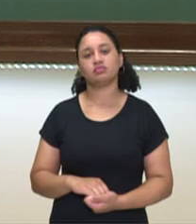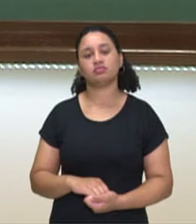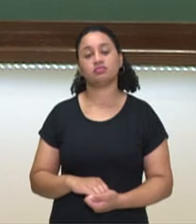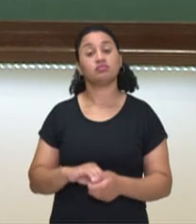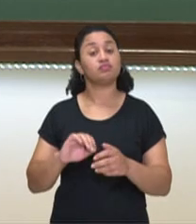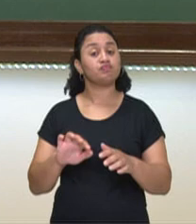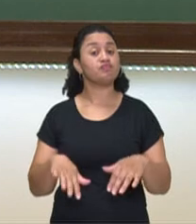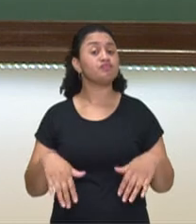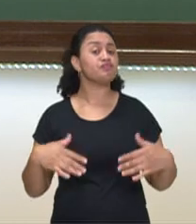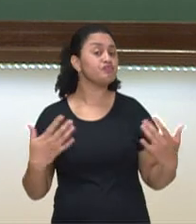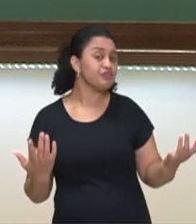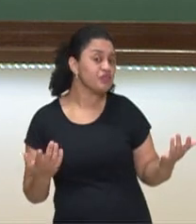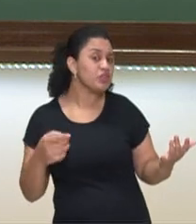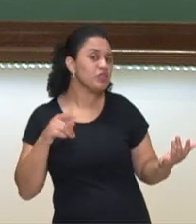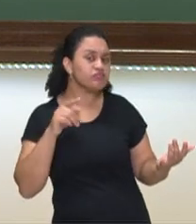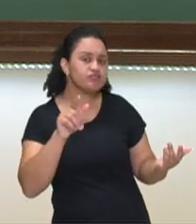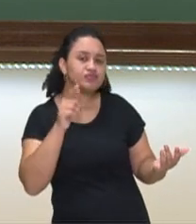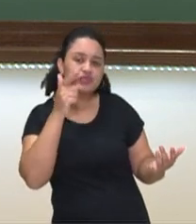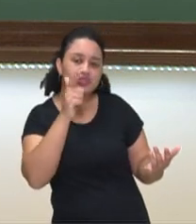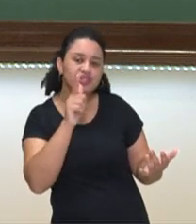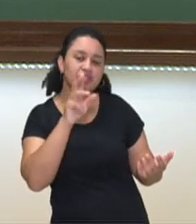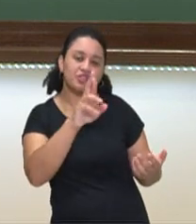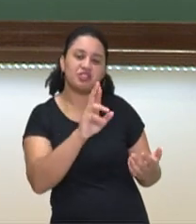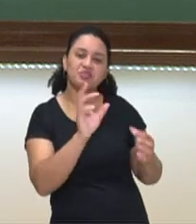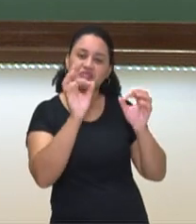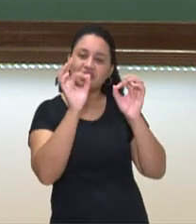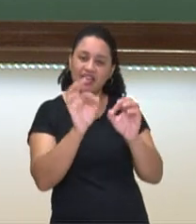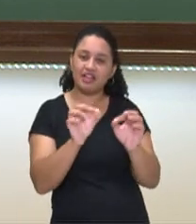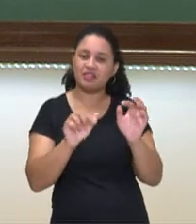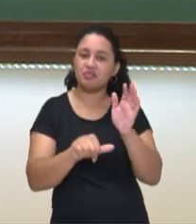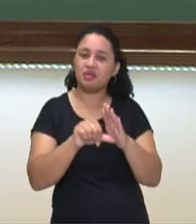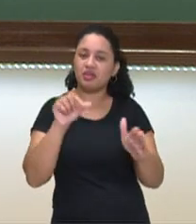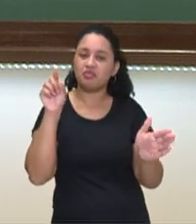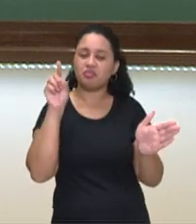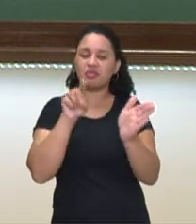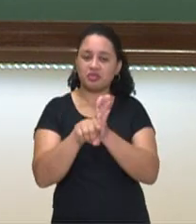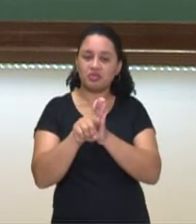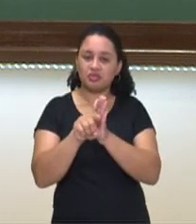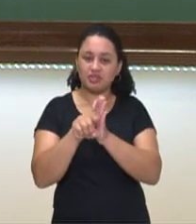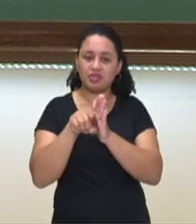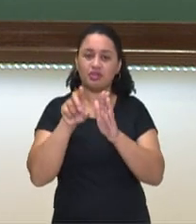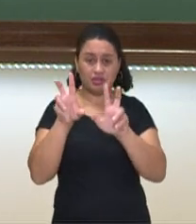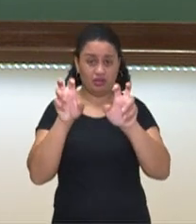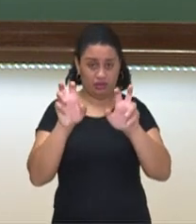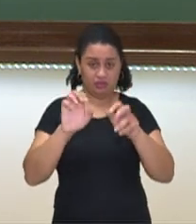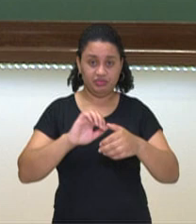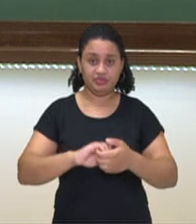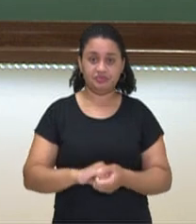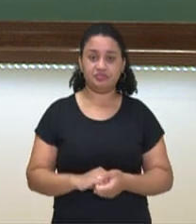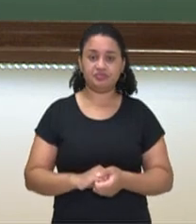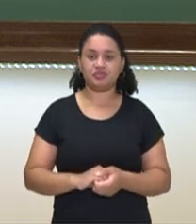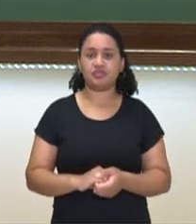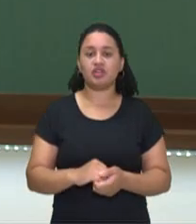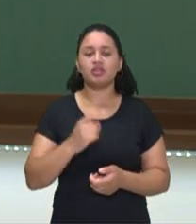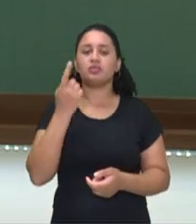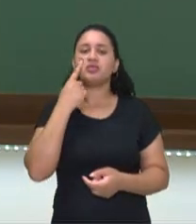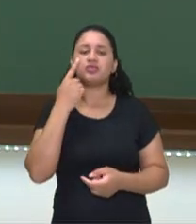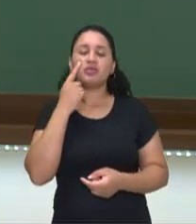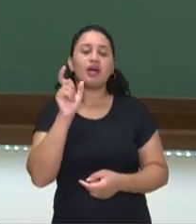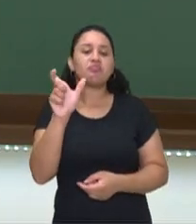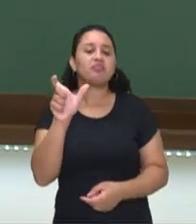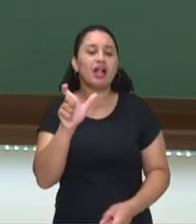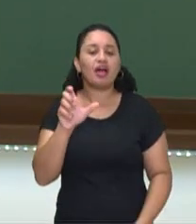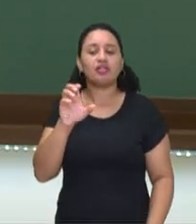E então, será que você já acertou a primeira questão sobre cinética? Vamos ver. O